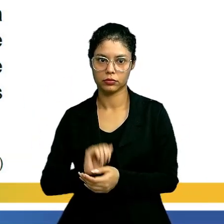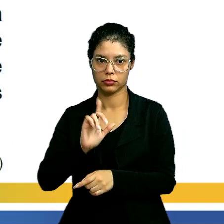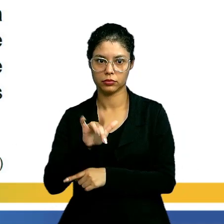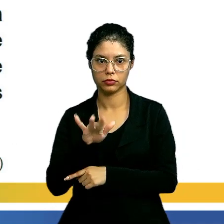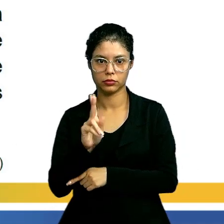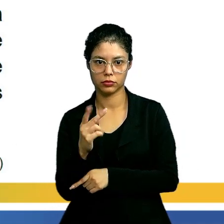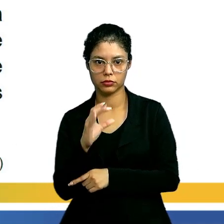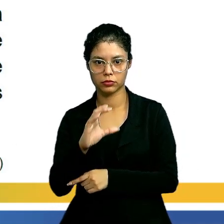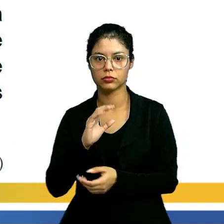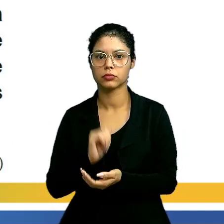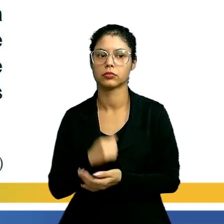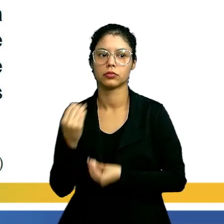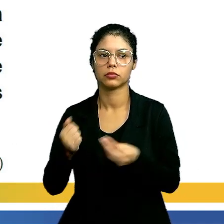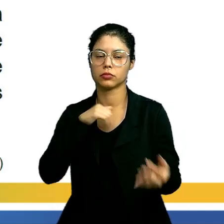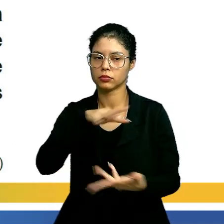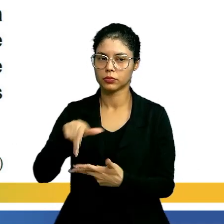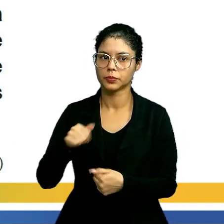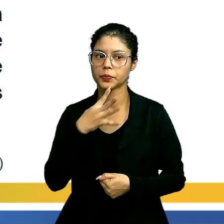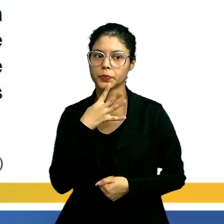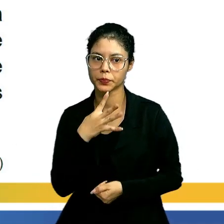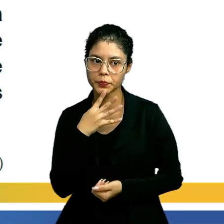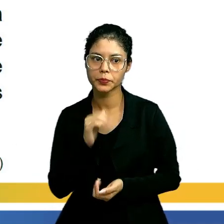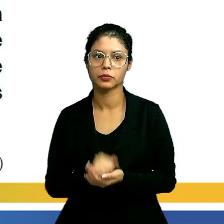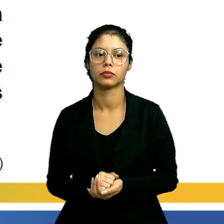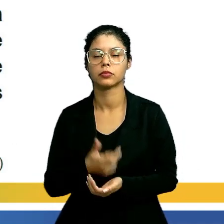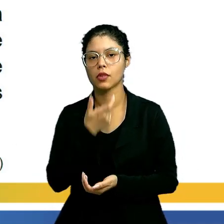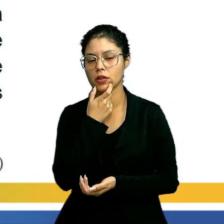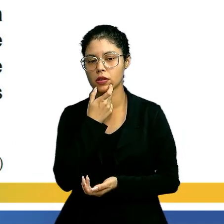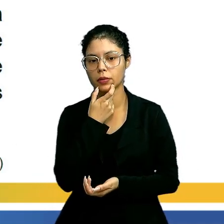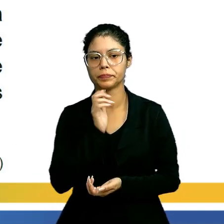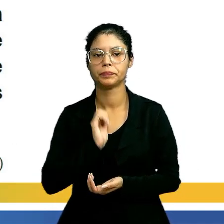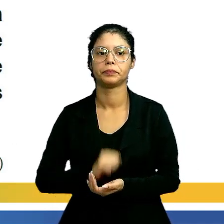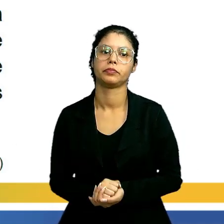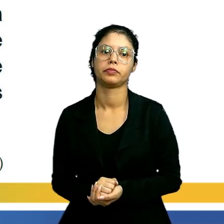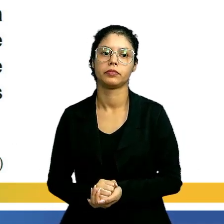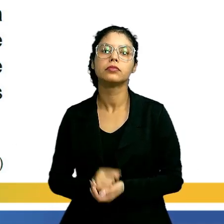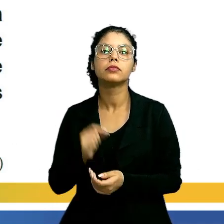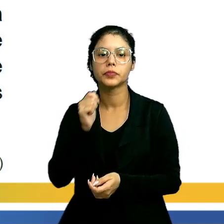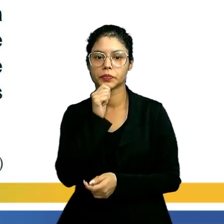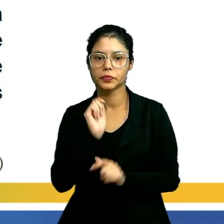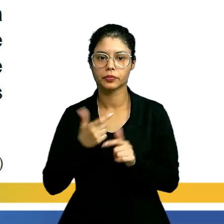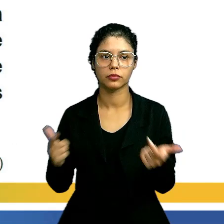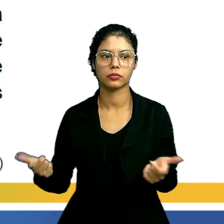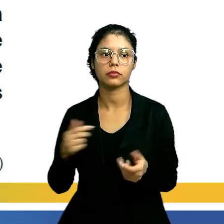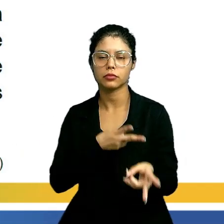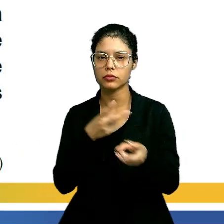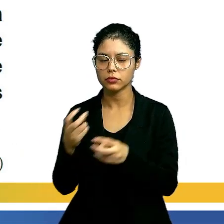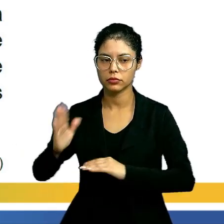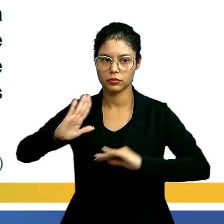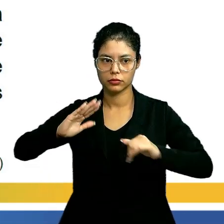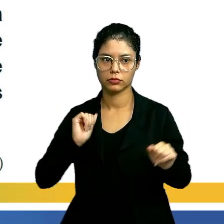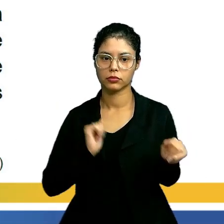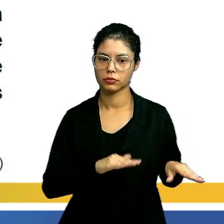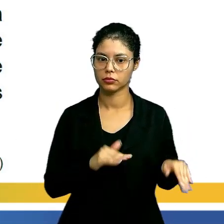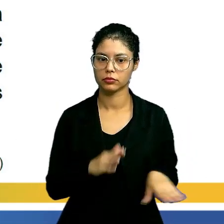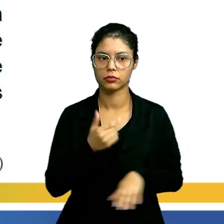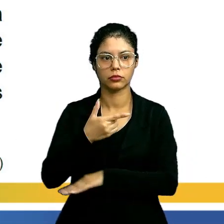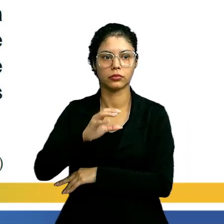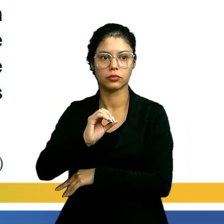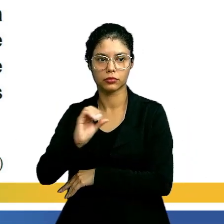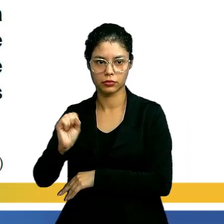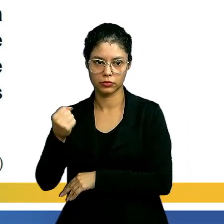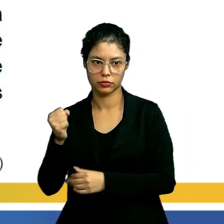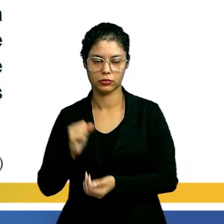ou LHC, como é mundialmente conhecido pelas suas iniciais em inglês, foi inaugurado com grande expectativa em setembro de